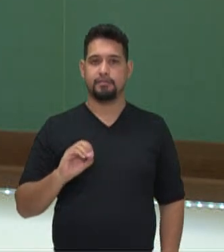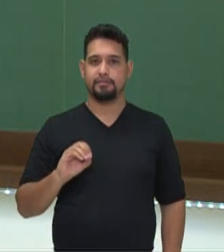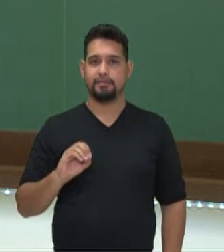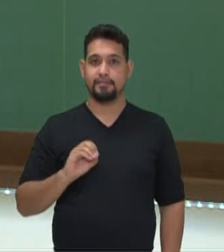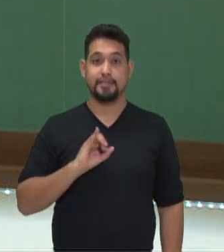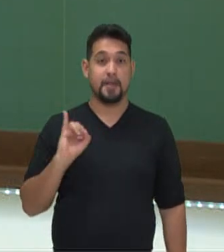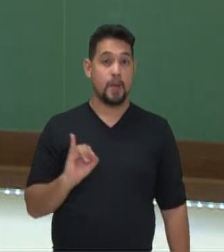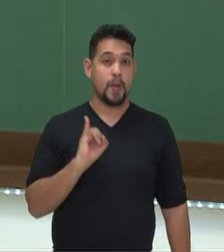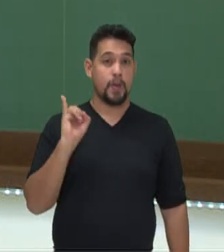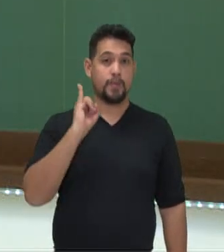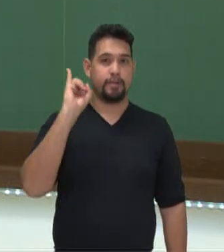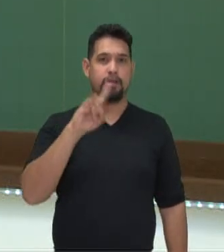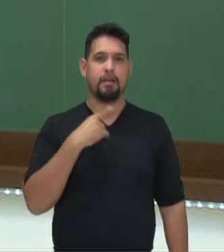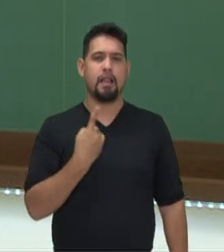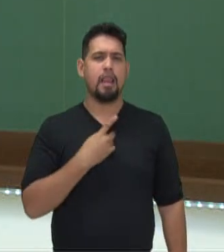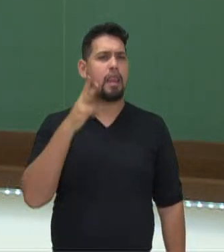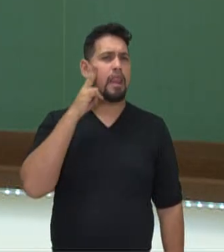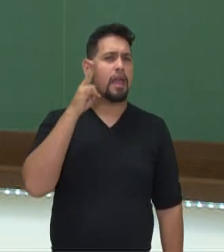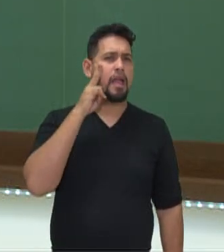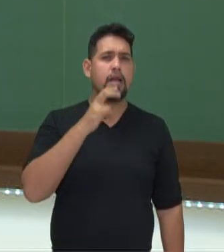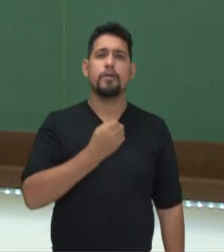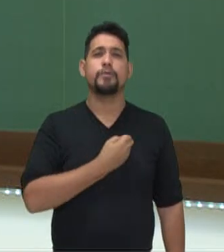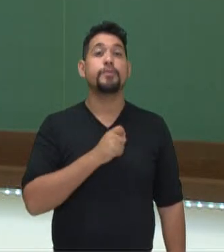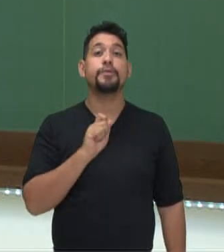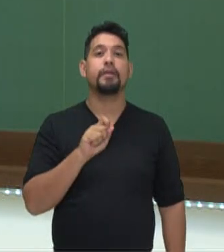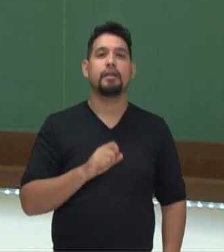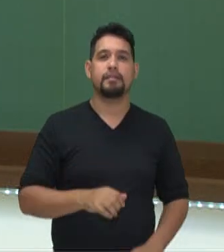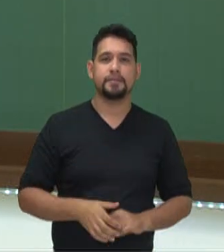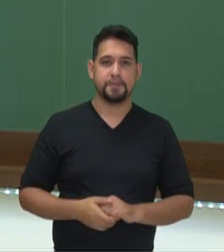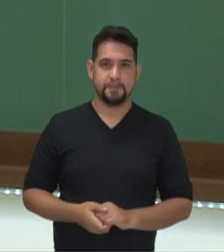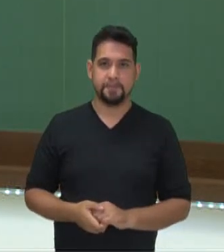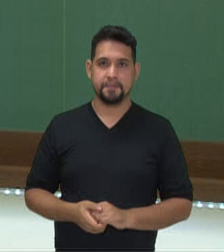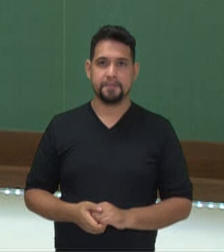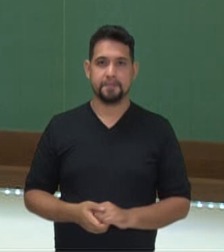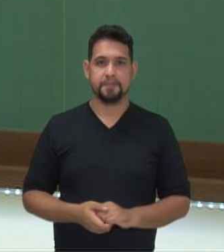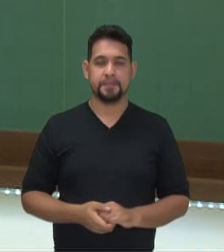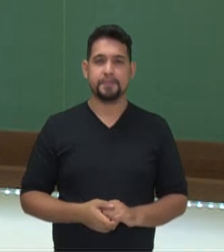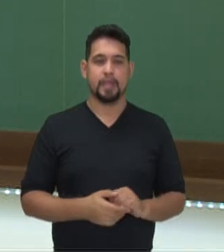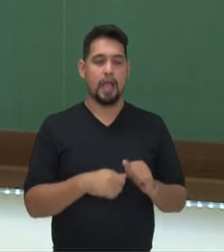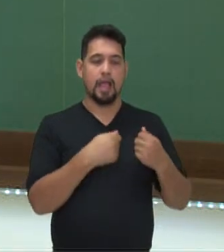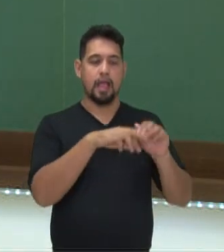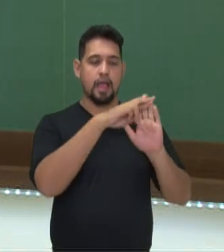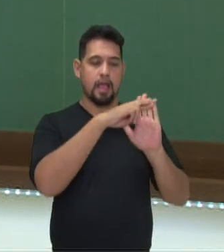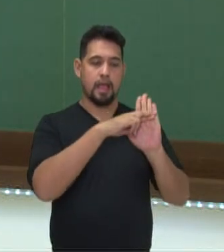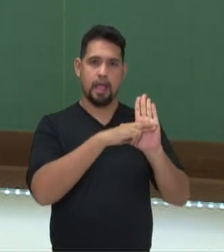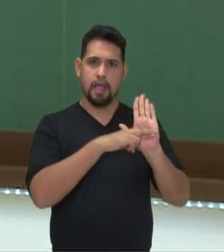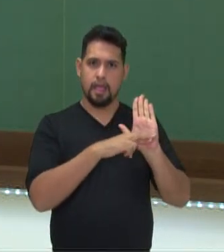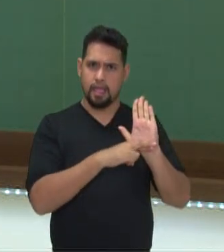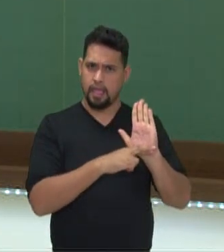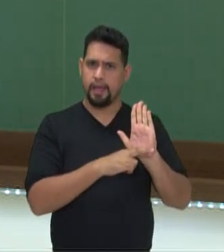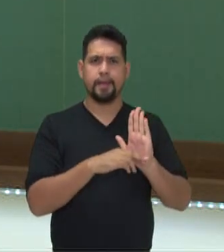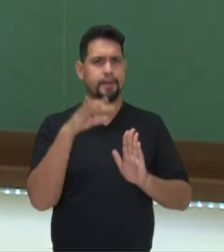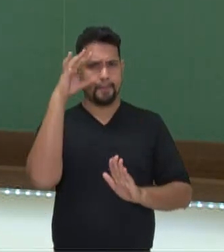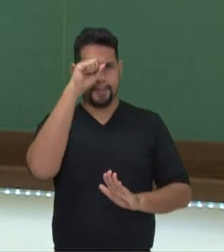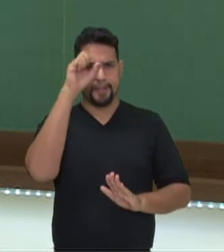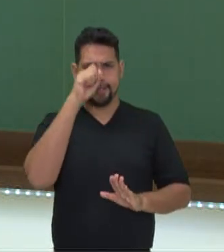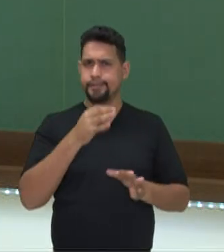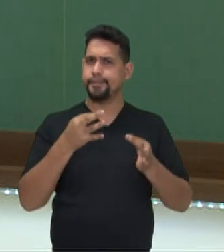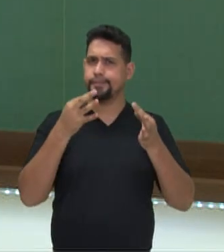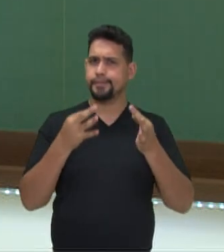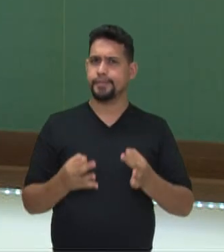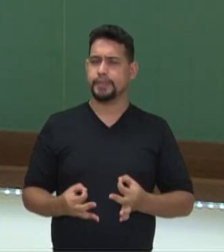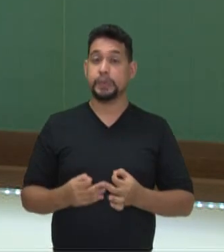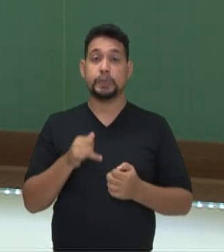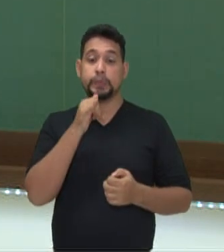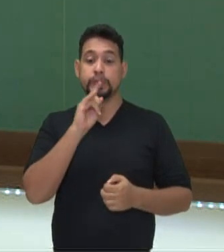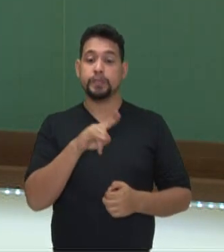É importante da gente lembrar dos números, da regrinha dos sinais, né, pessoal? Por quê? Se